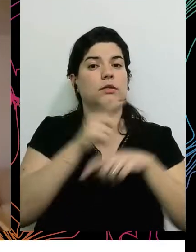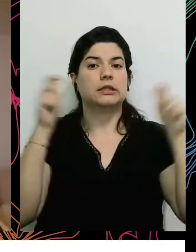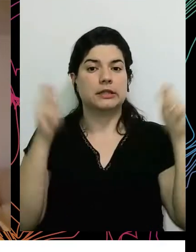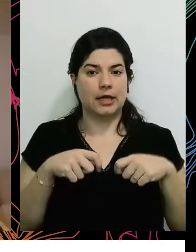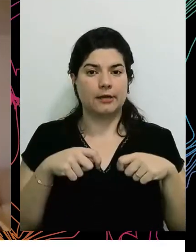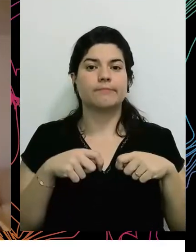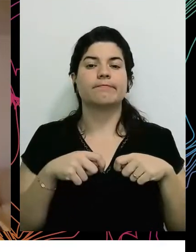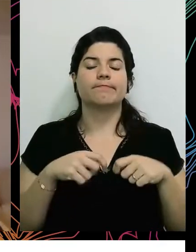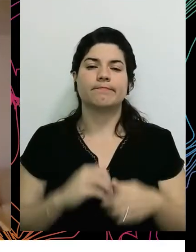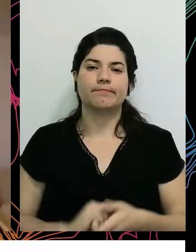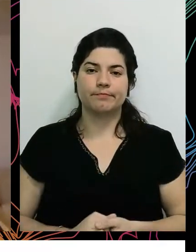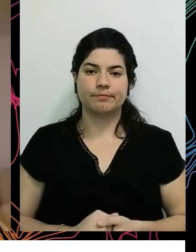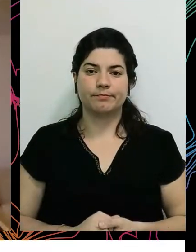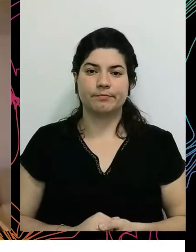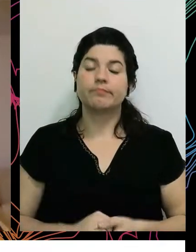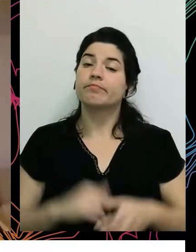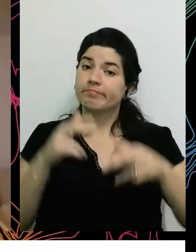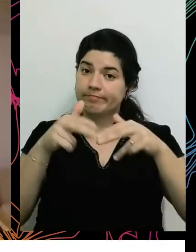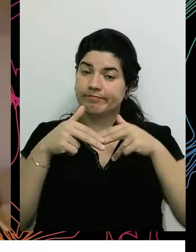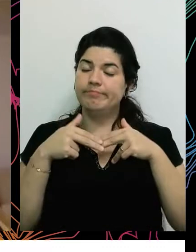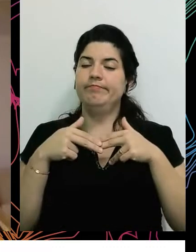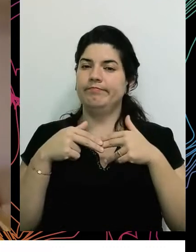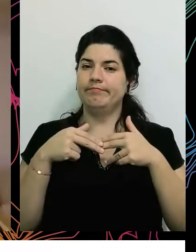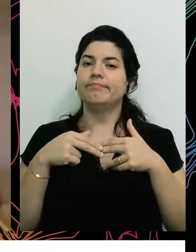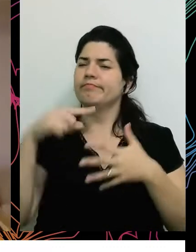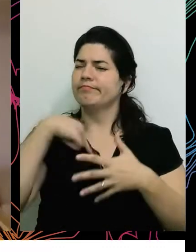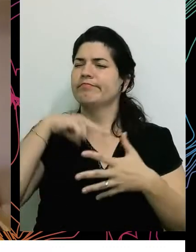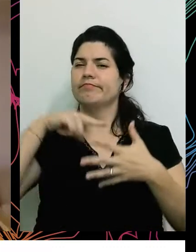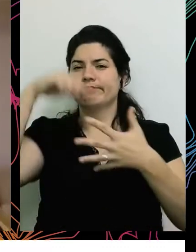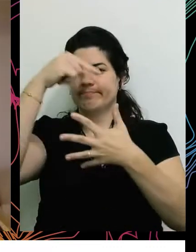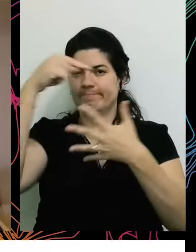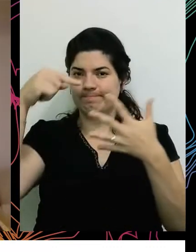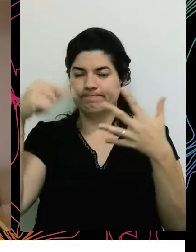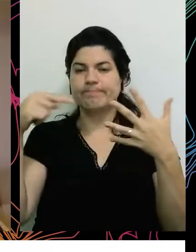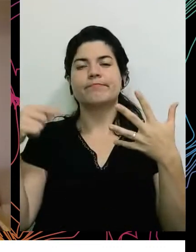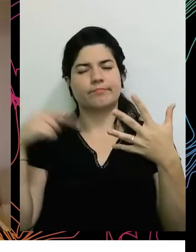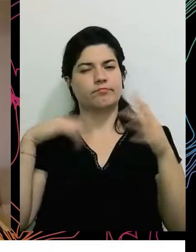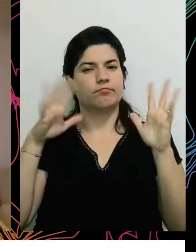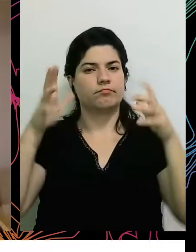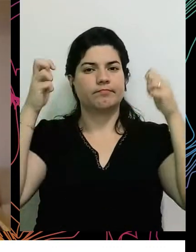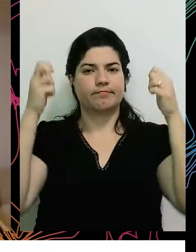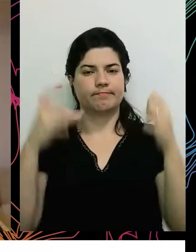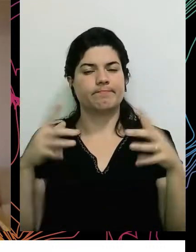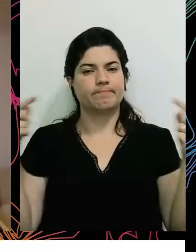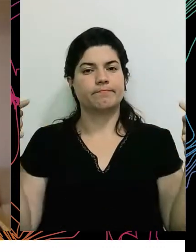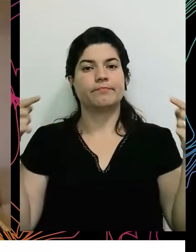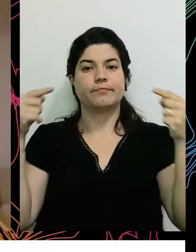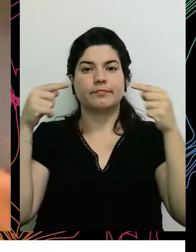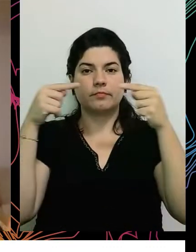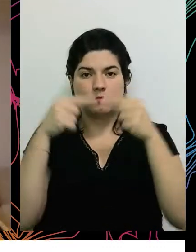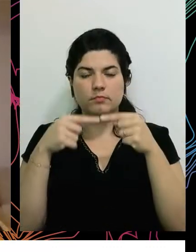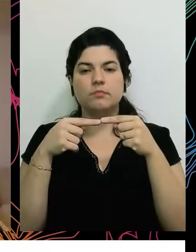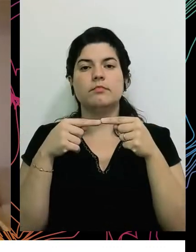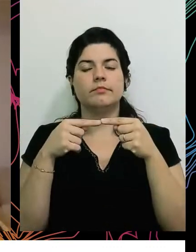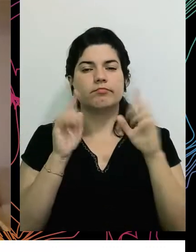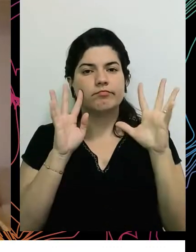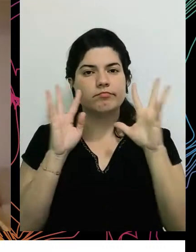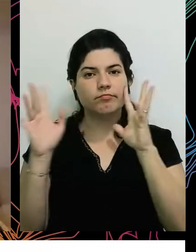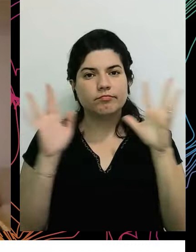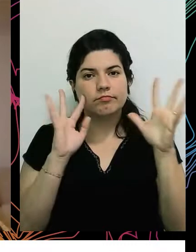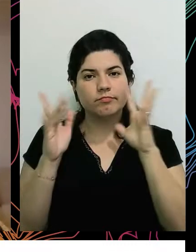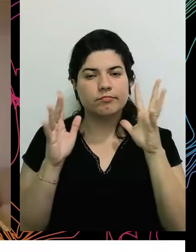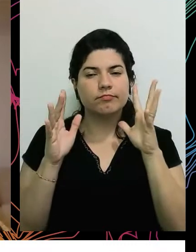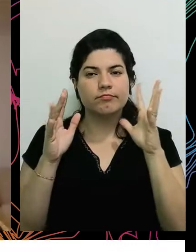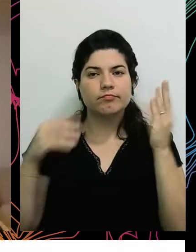mais, por causa desses outros fatores que eu levantei aqui, relacionados ao pensamento não